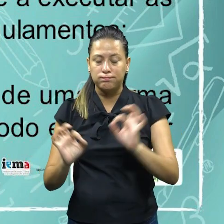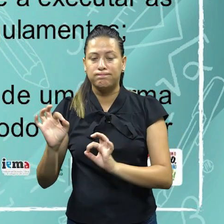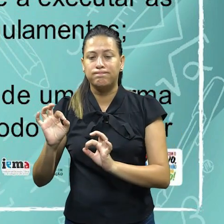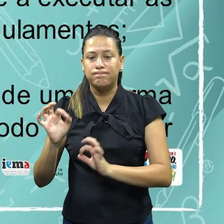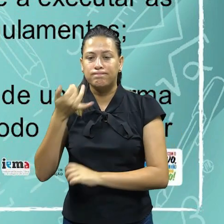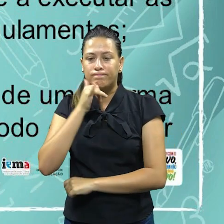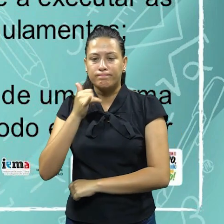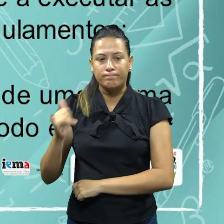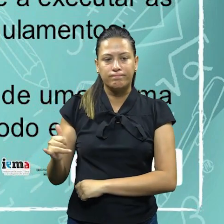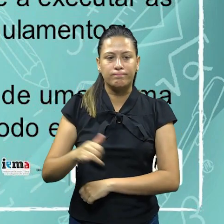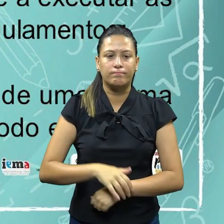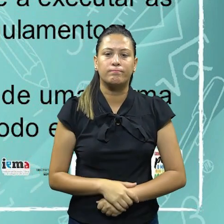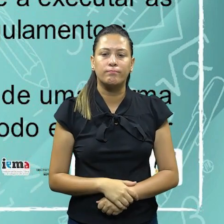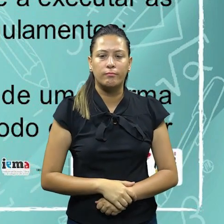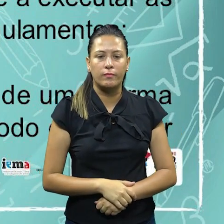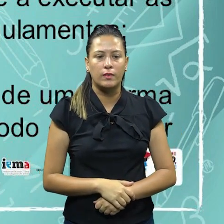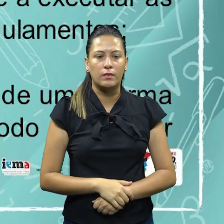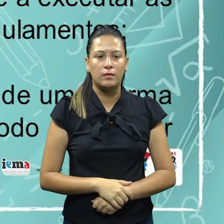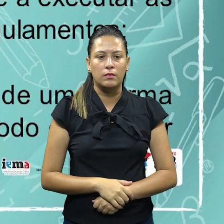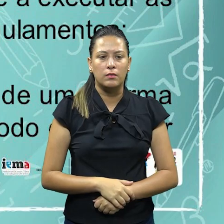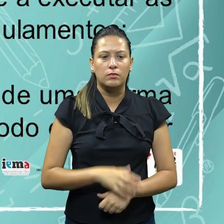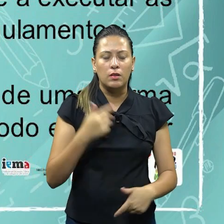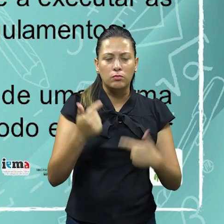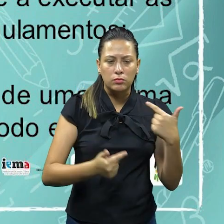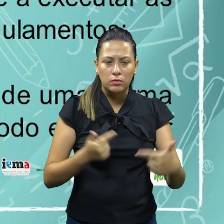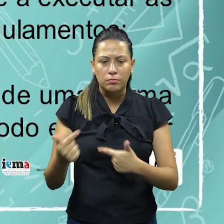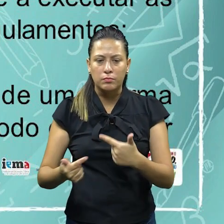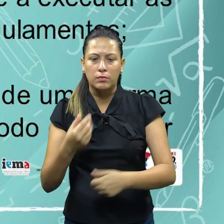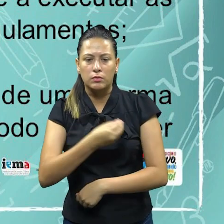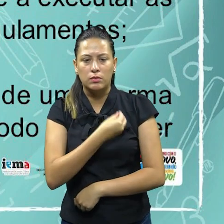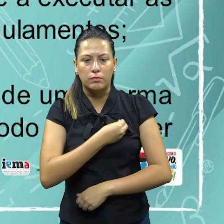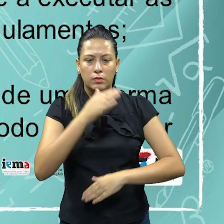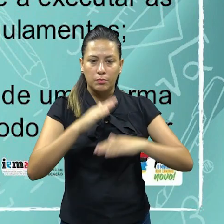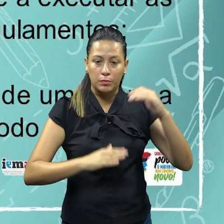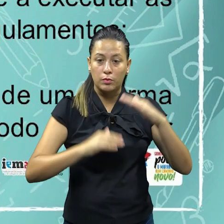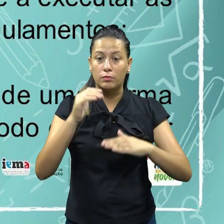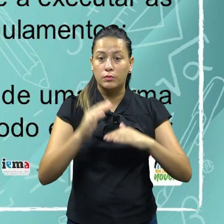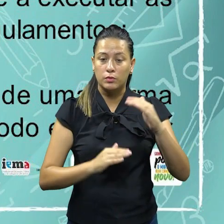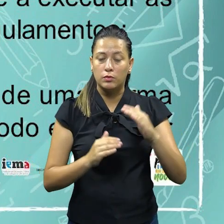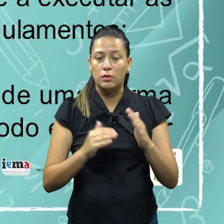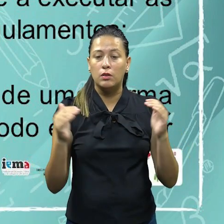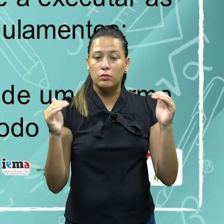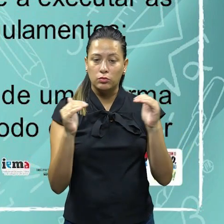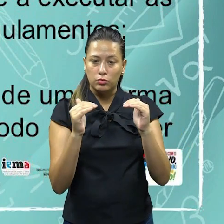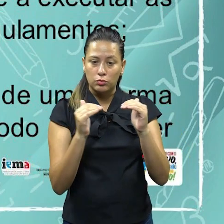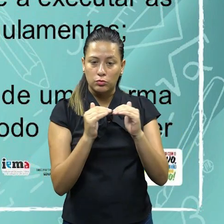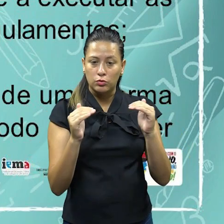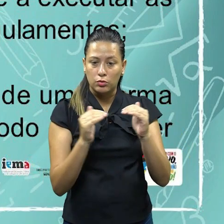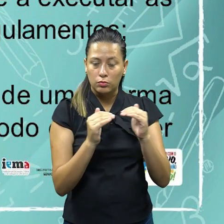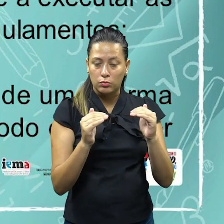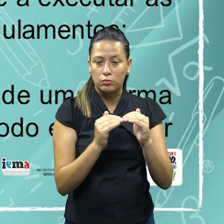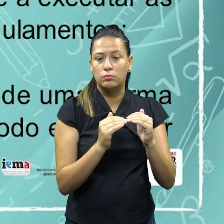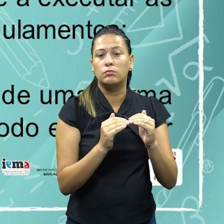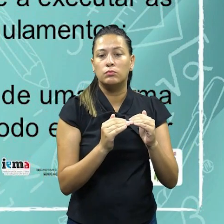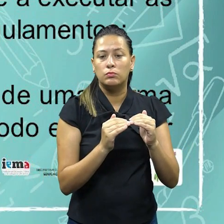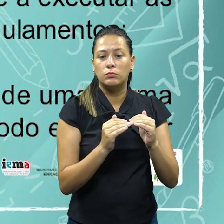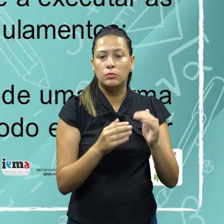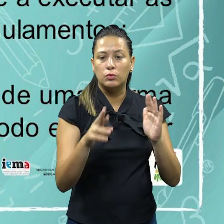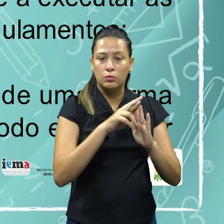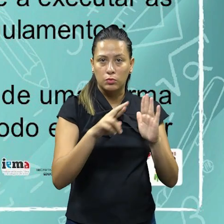na vida profissional dentro dos padrões e regulamentos. E vale ressaltar também que a